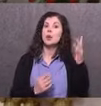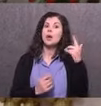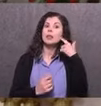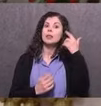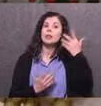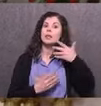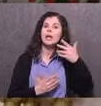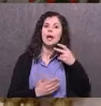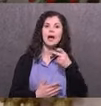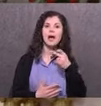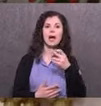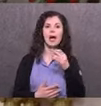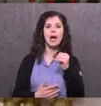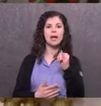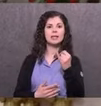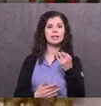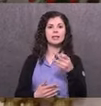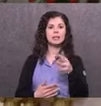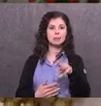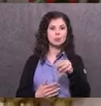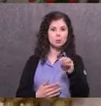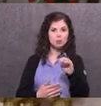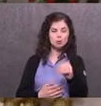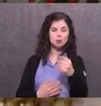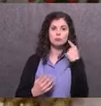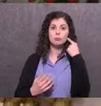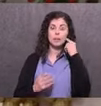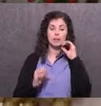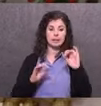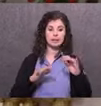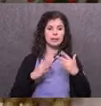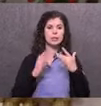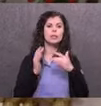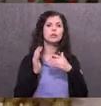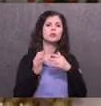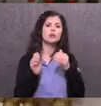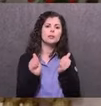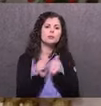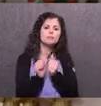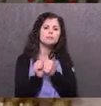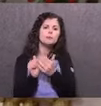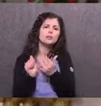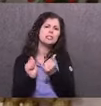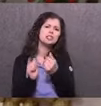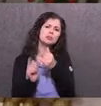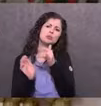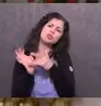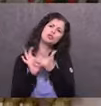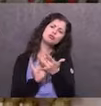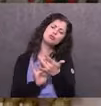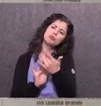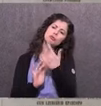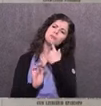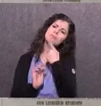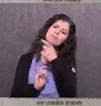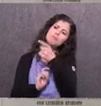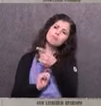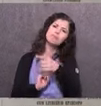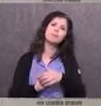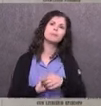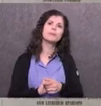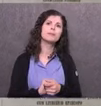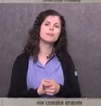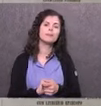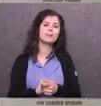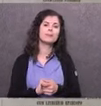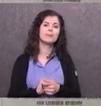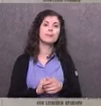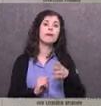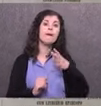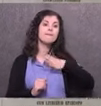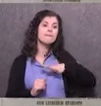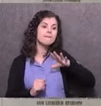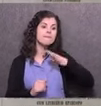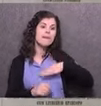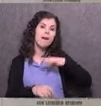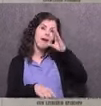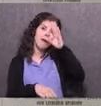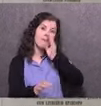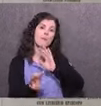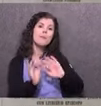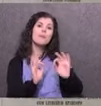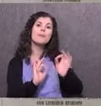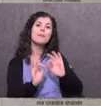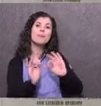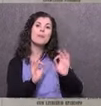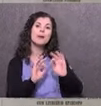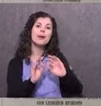os discípulos foram ter com Jesus e perguntaram-lhe: onde queres que façamos os preparativos para